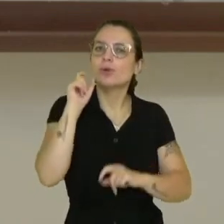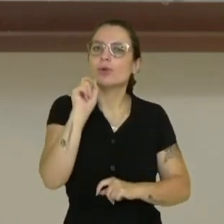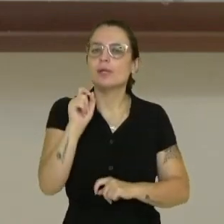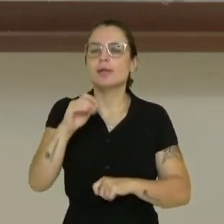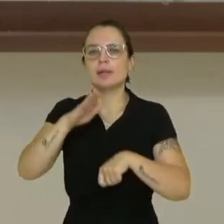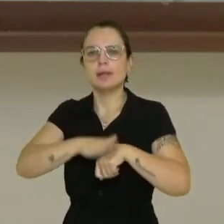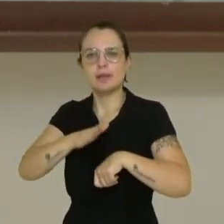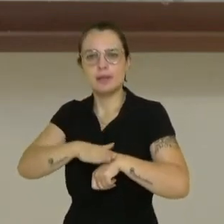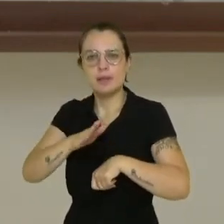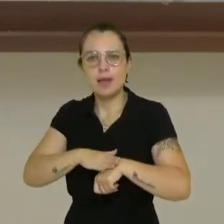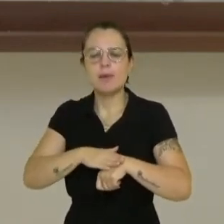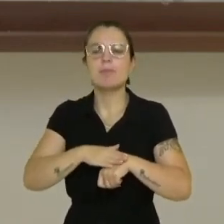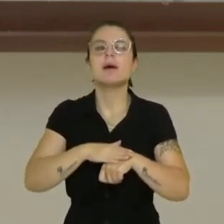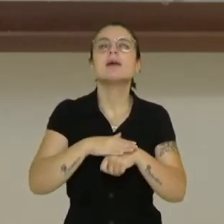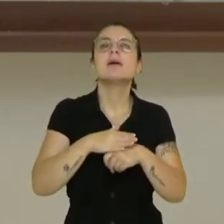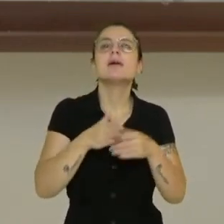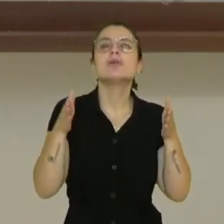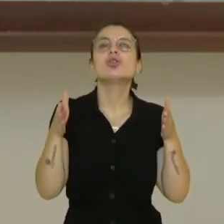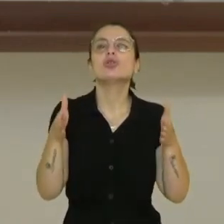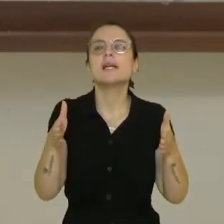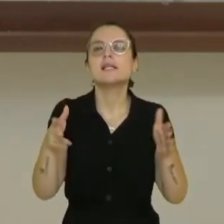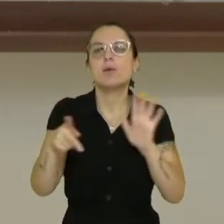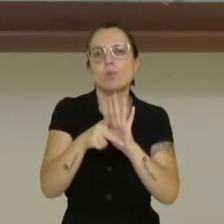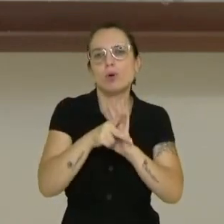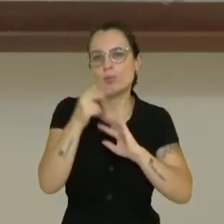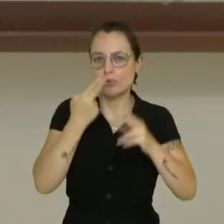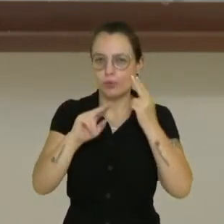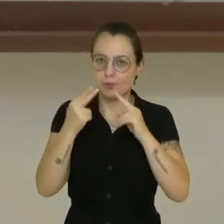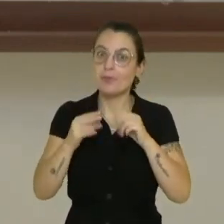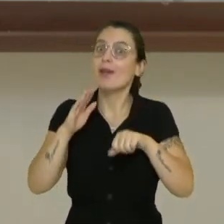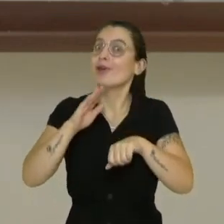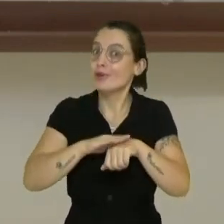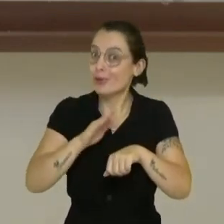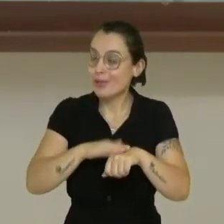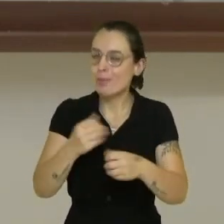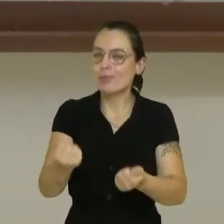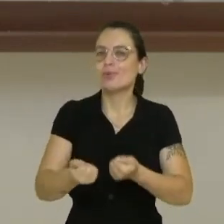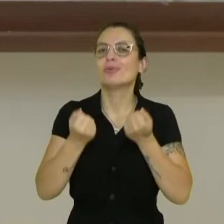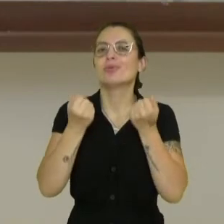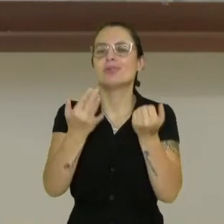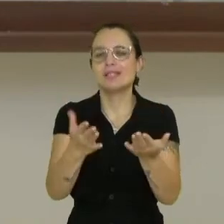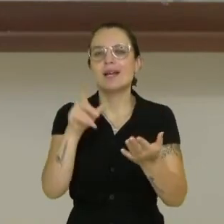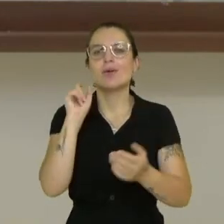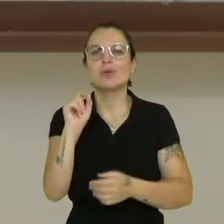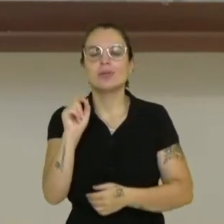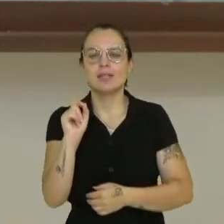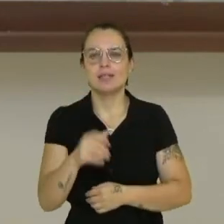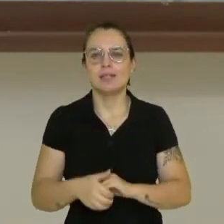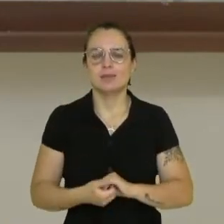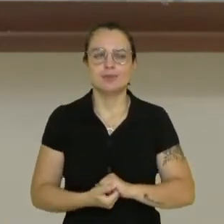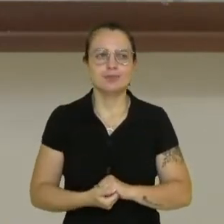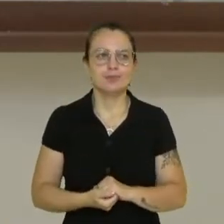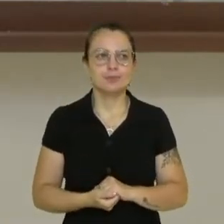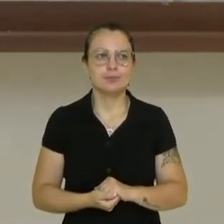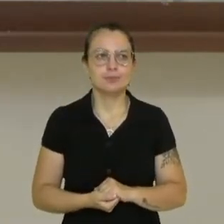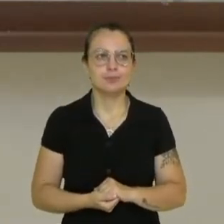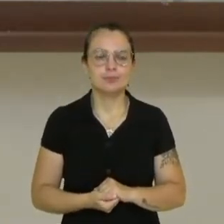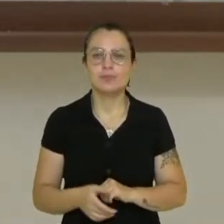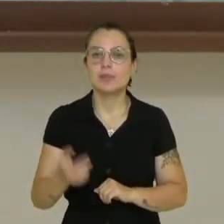tempo, de duração da música, e é o tempo que vai determinar o que vai determinar